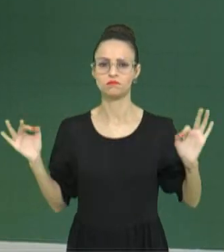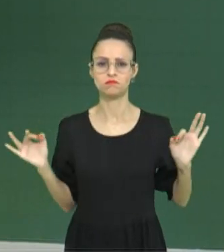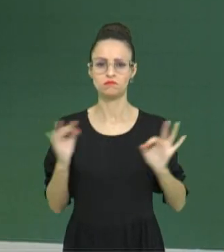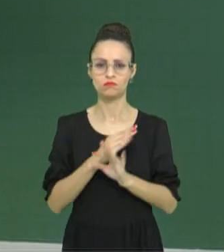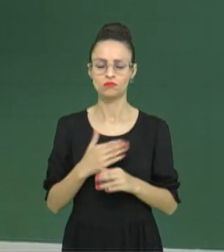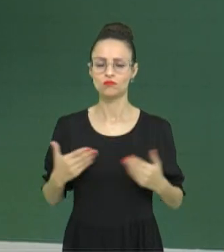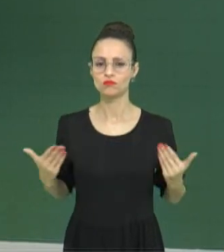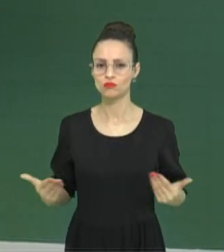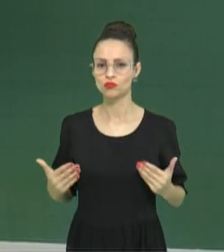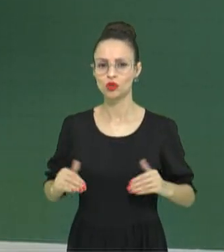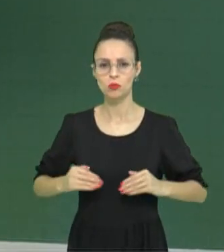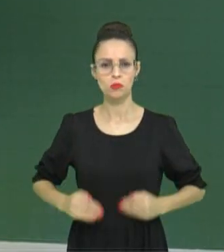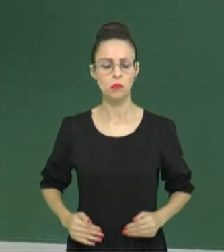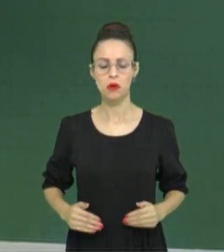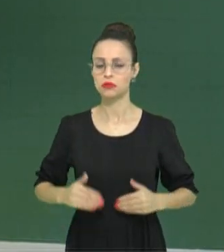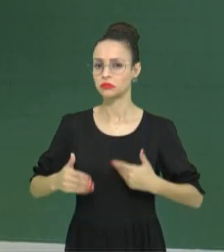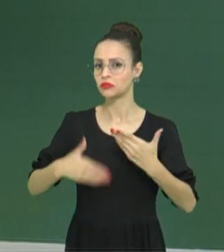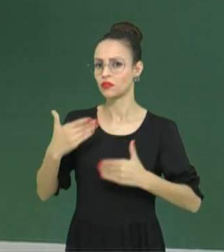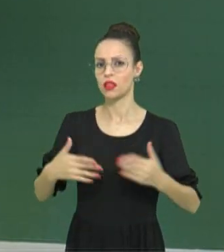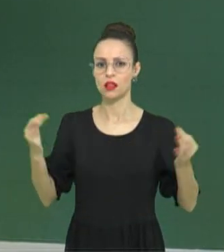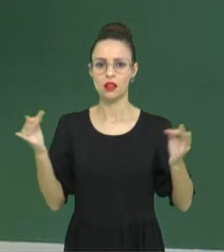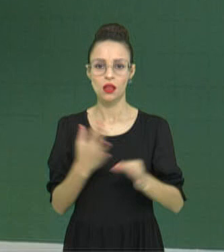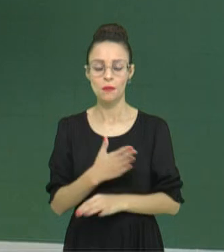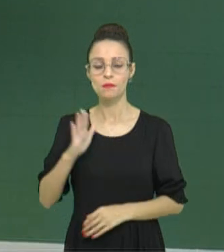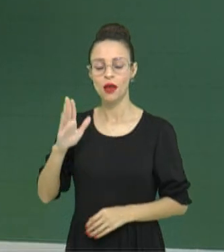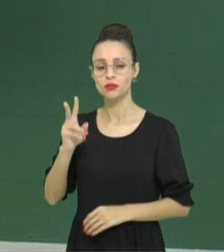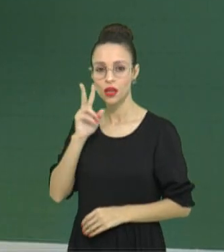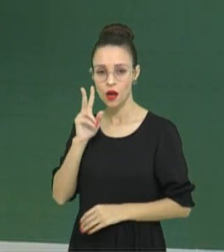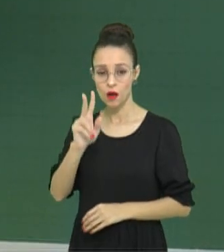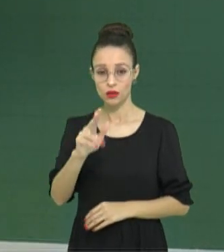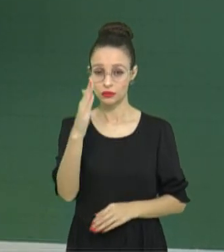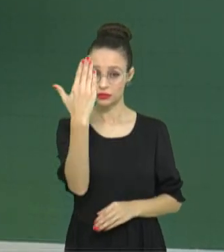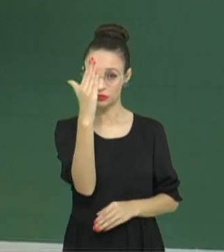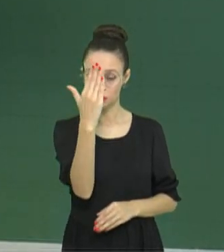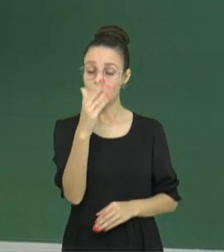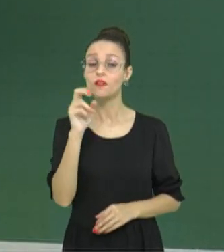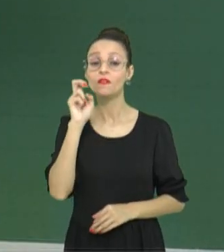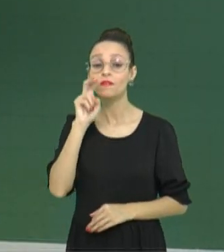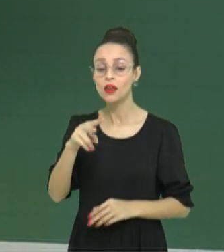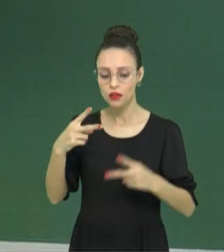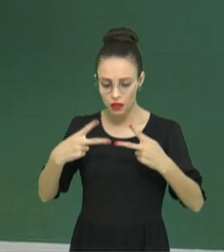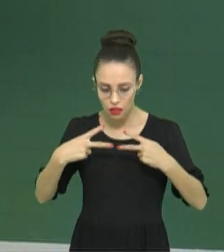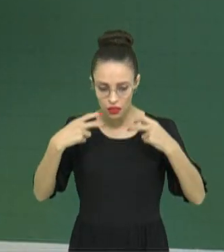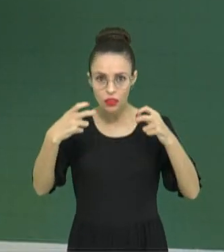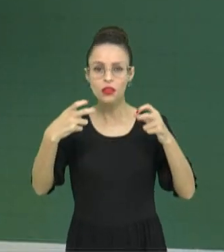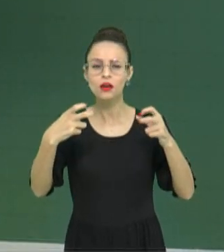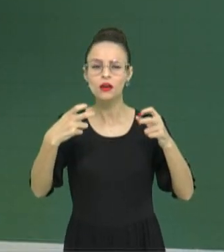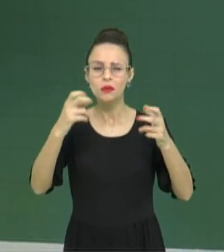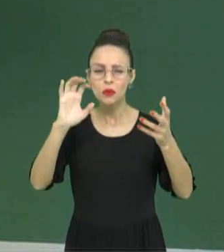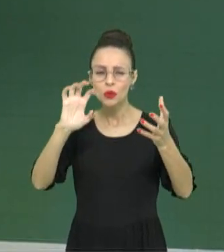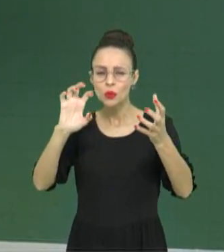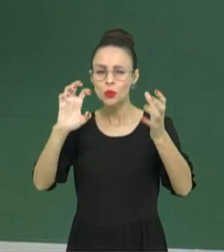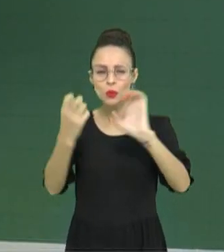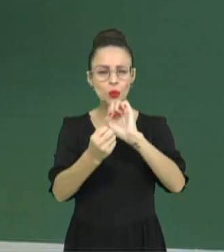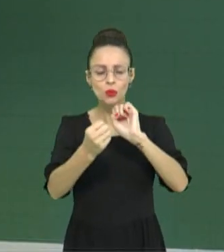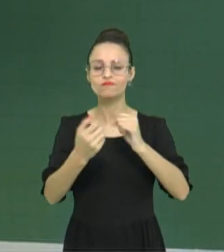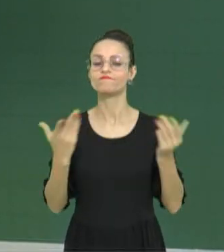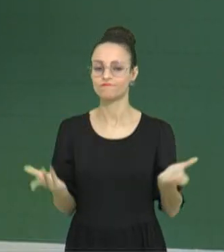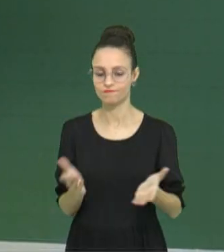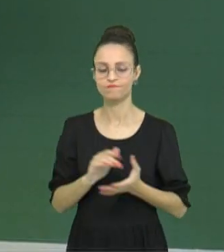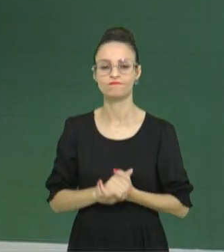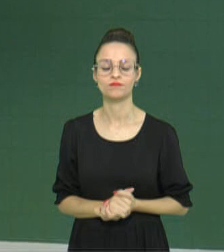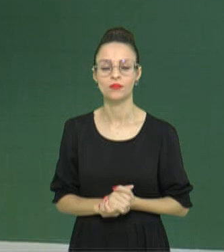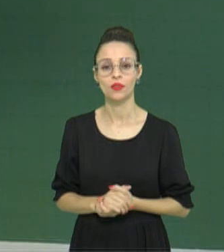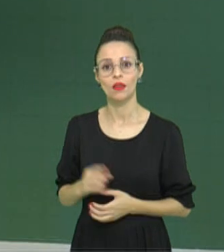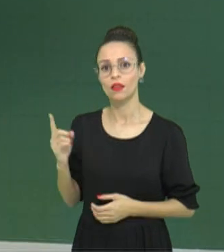aí supradesenvolvido. E quando ele se olha no espelho, o que ele vê? Ele vê o oposto disso.